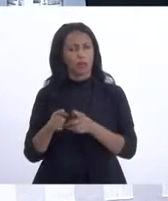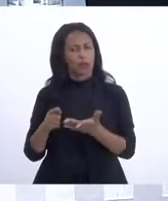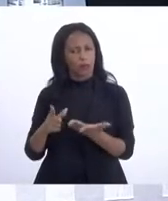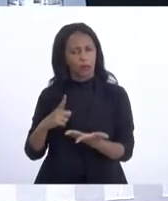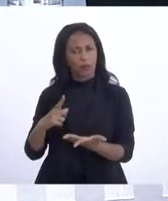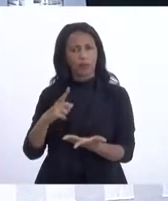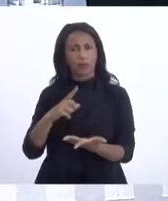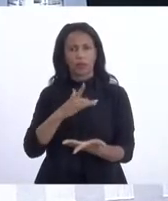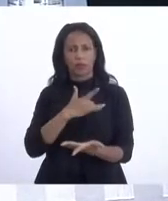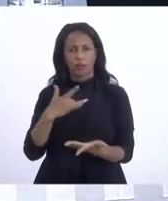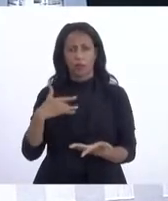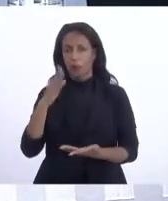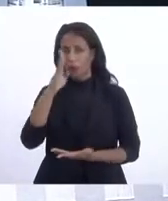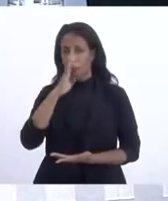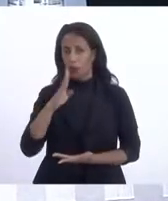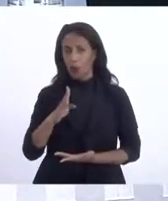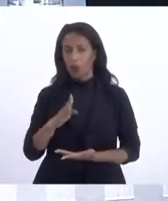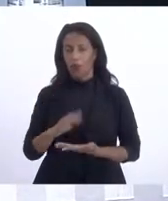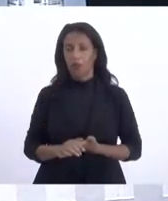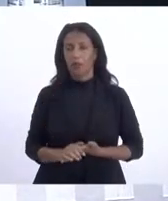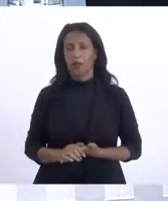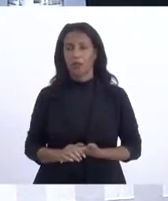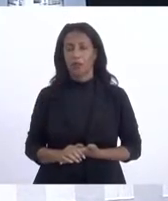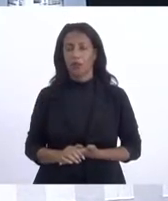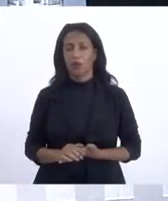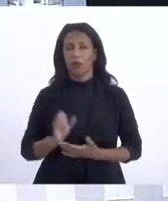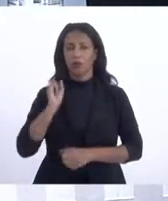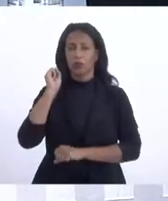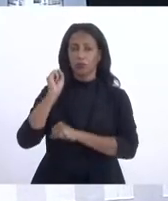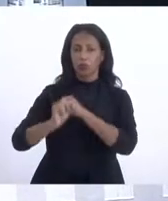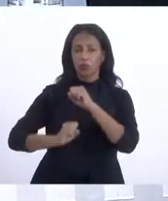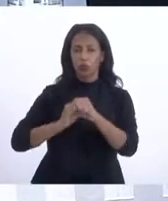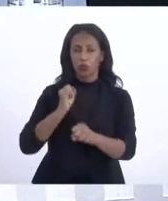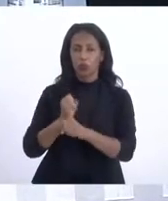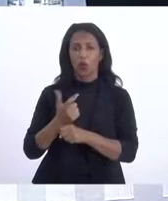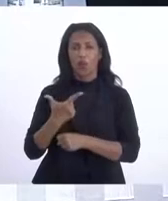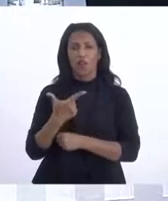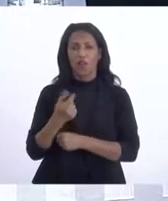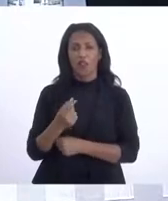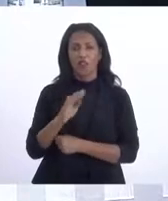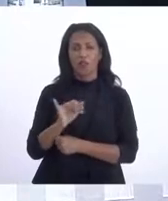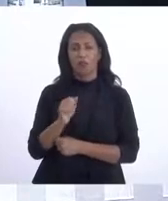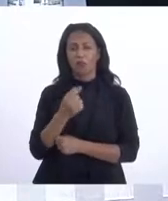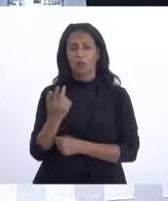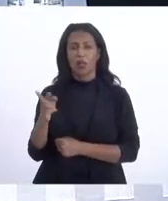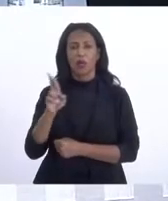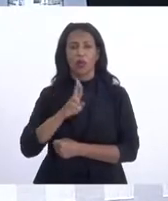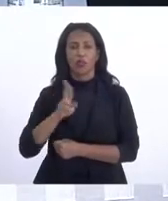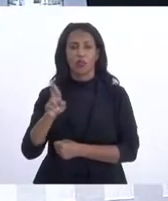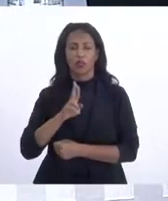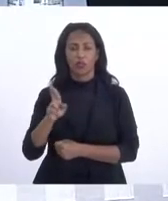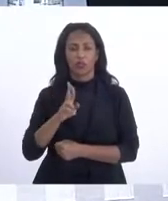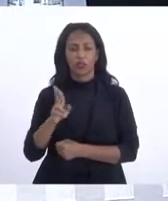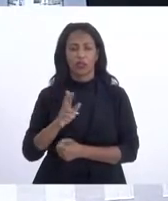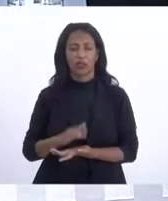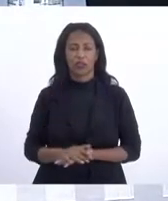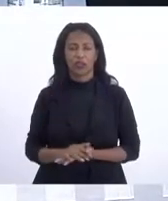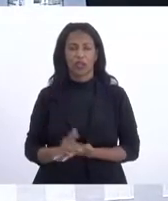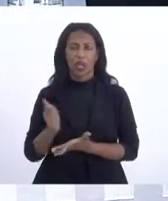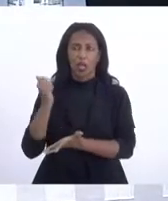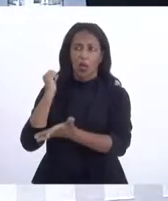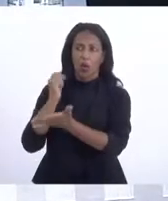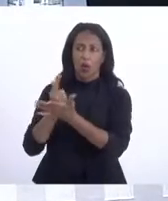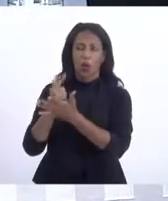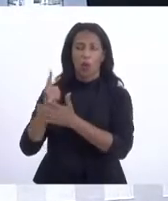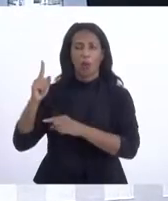Osório, o Brasil importa todo ano em torno de 20 bilhões de reais na área da saúde, de